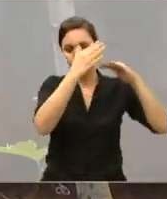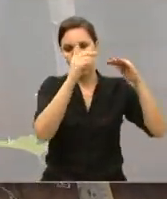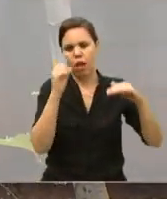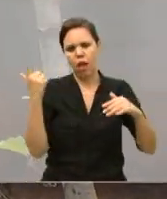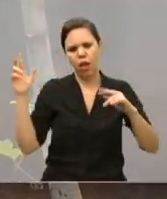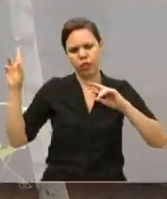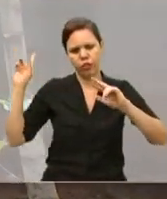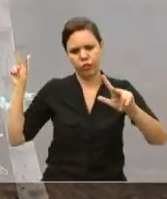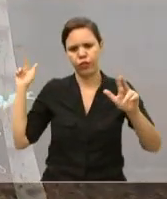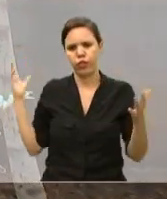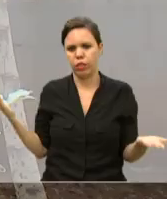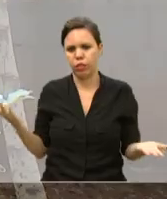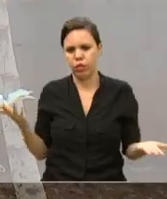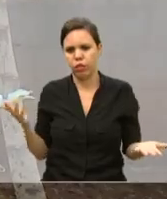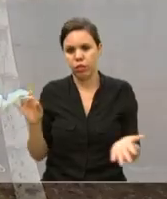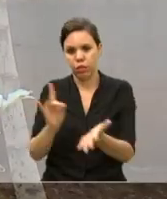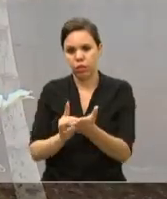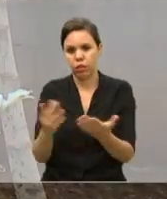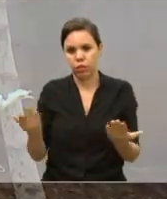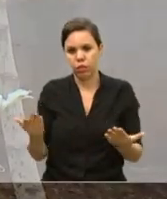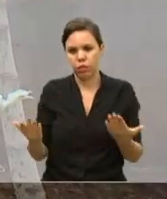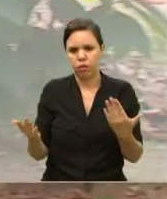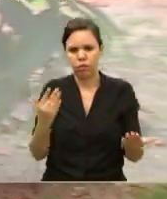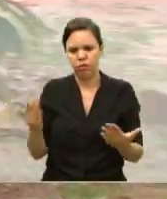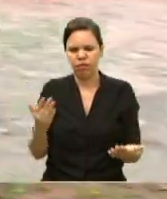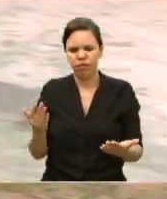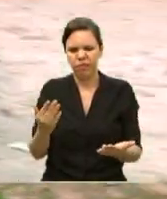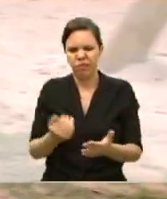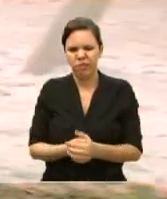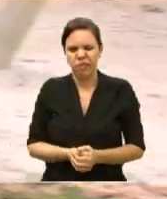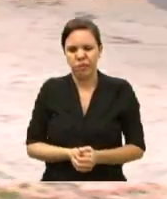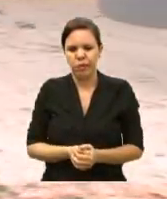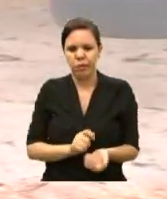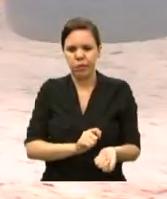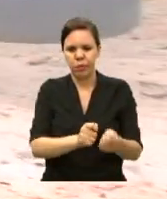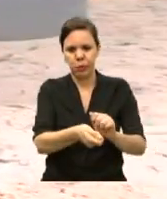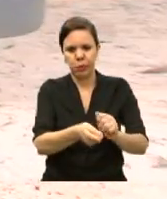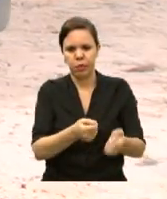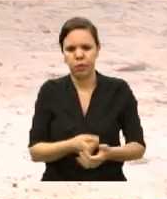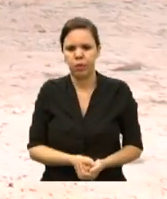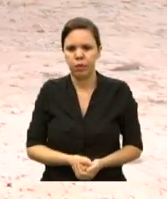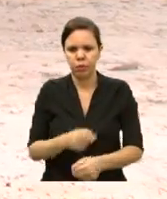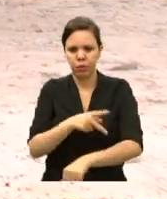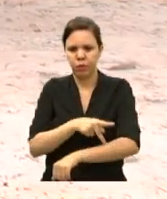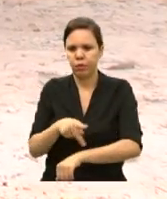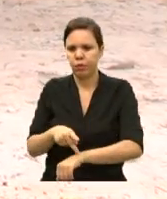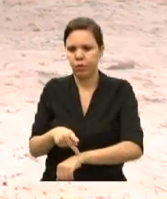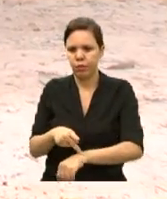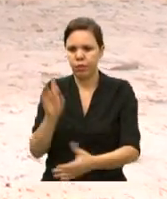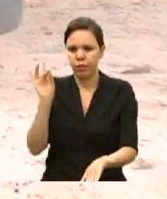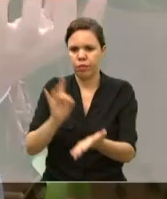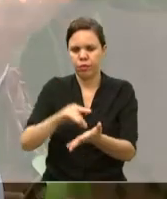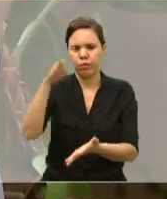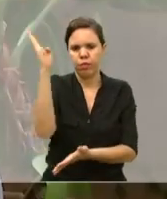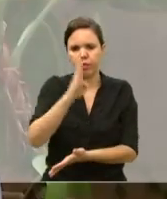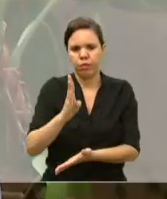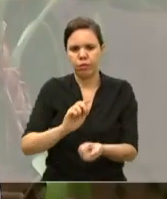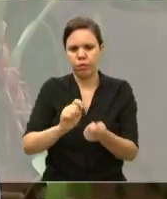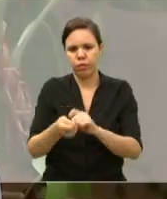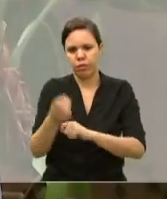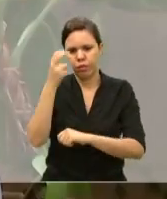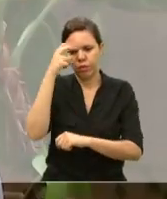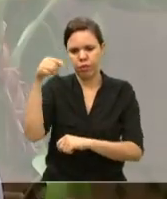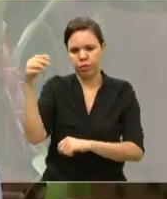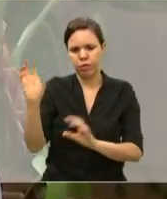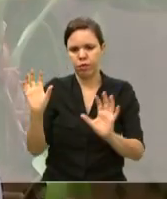era outra. Então nós temos realidades diferentes. Então nós vamos adaptar a pedagogia à realidade do Brasil. Então